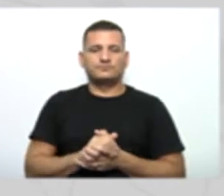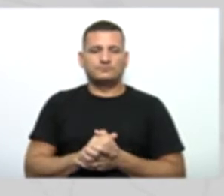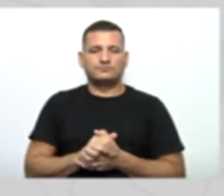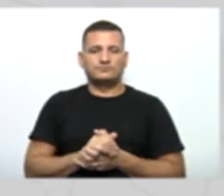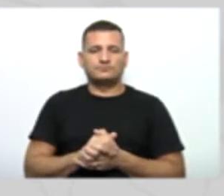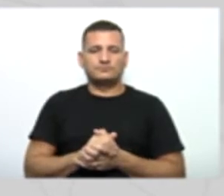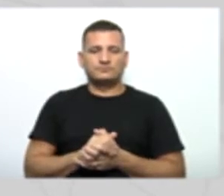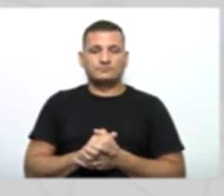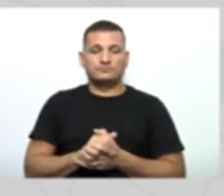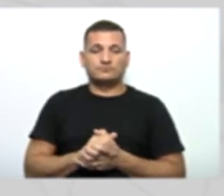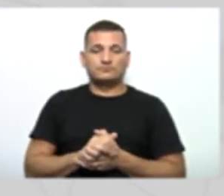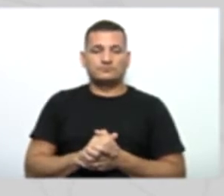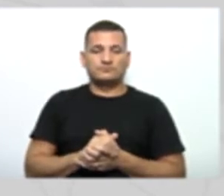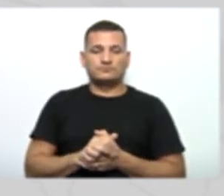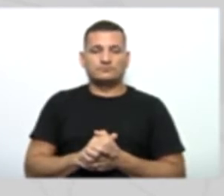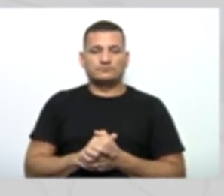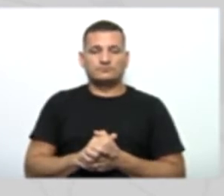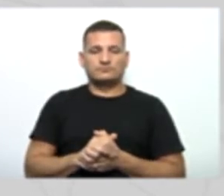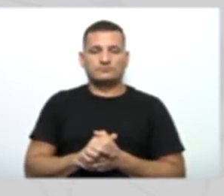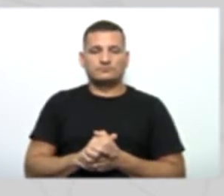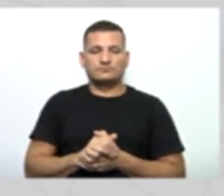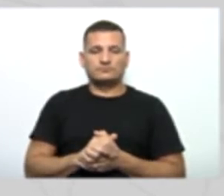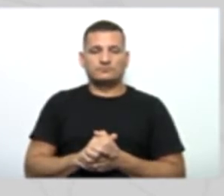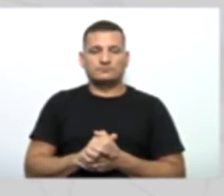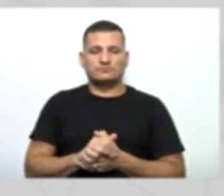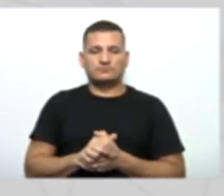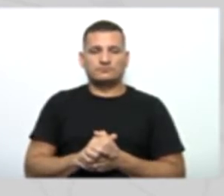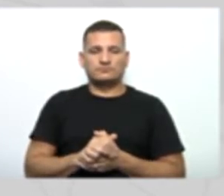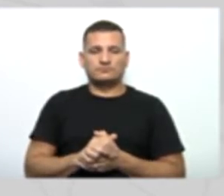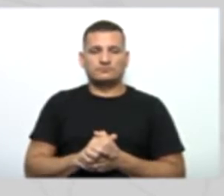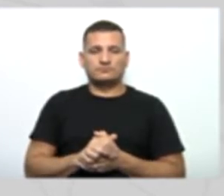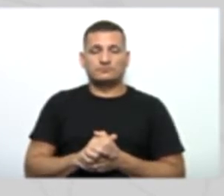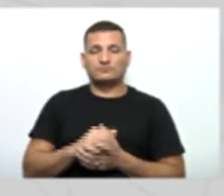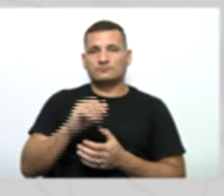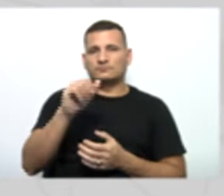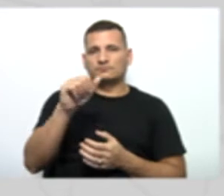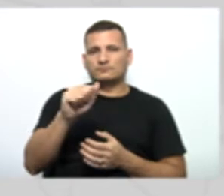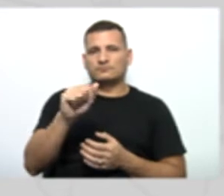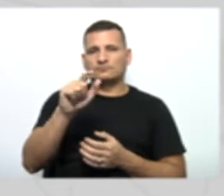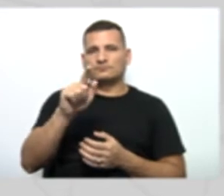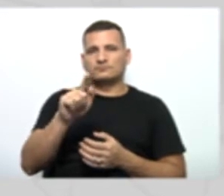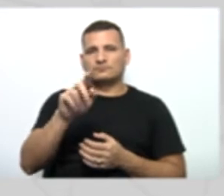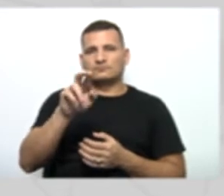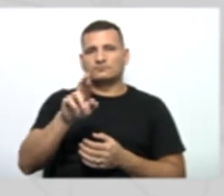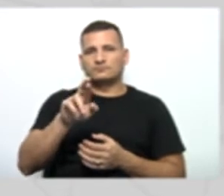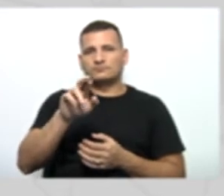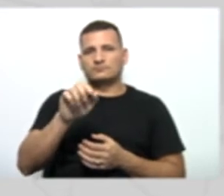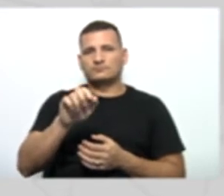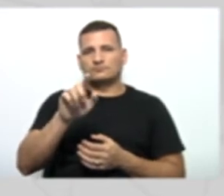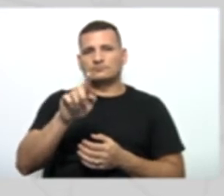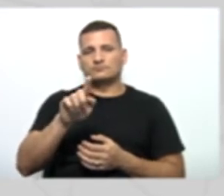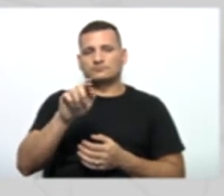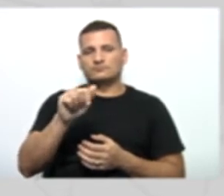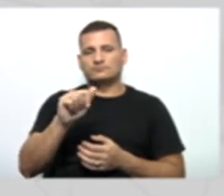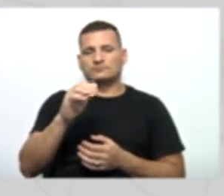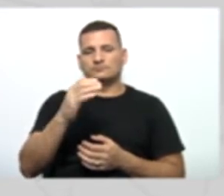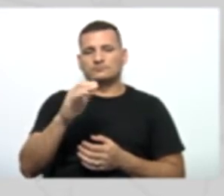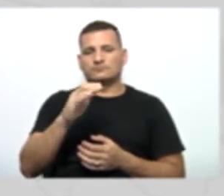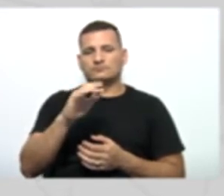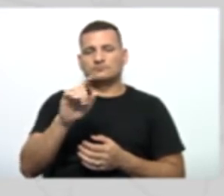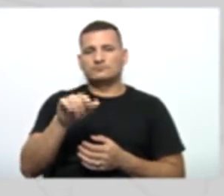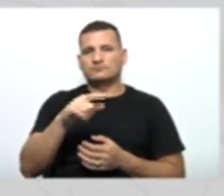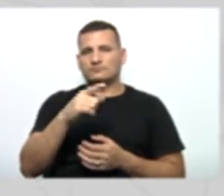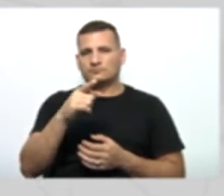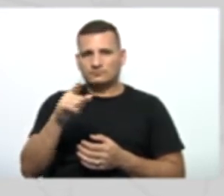já modifica, ó. Olha aí, ó. É um tipo de associação em que um